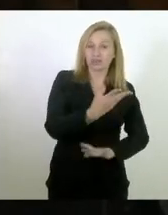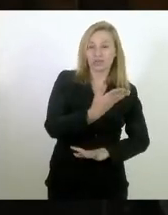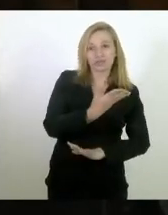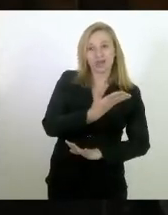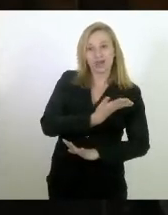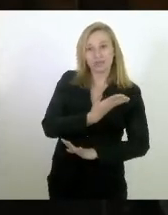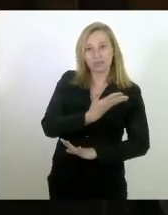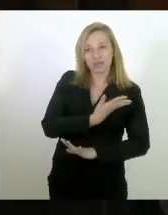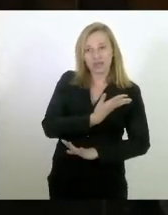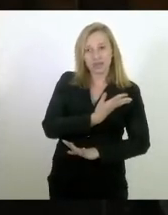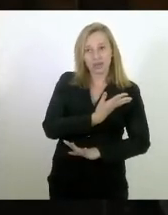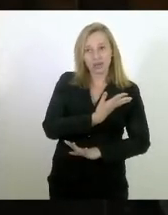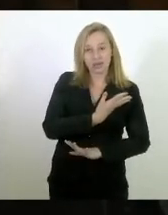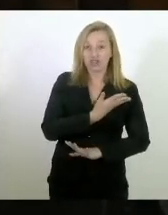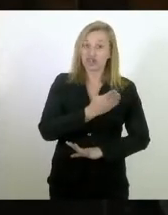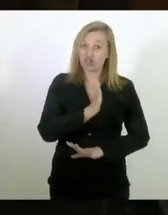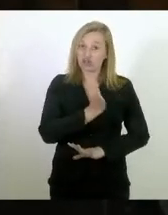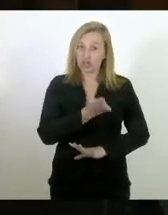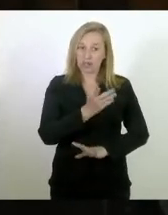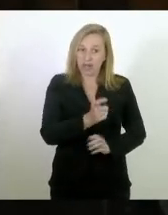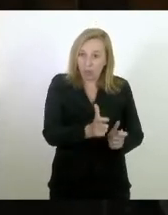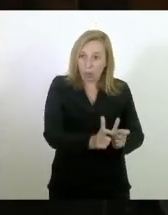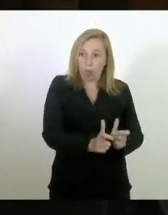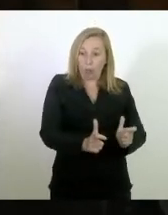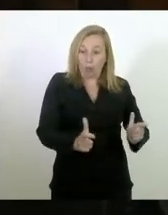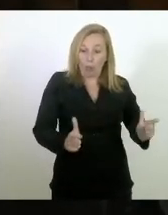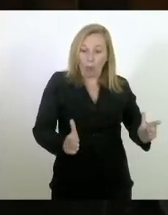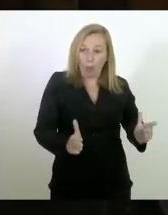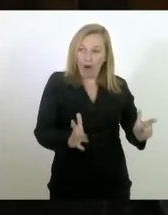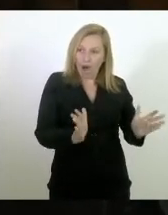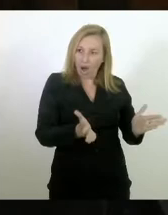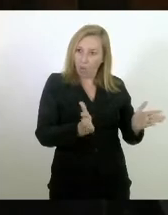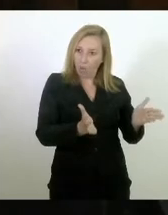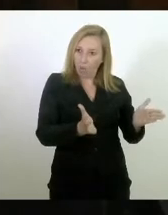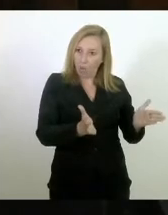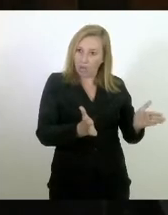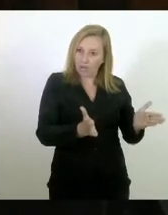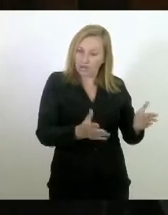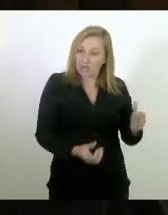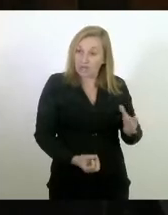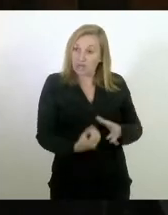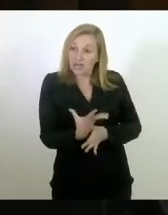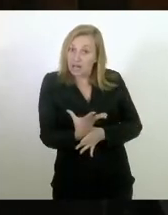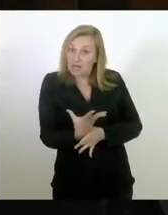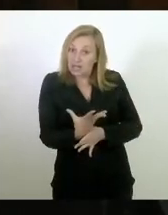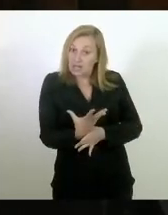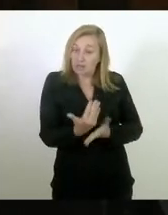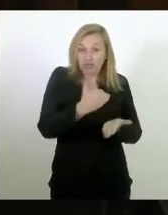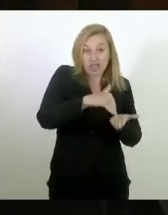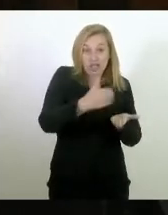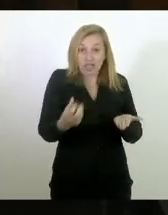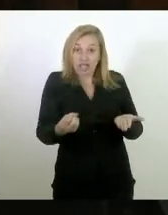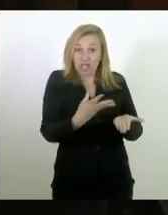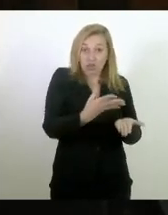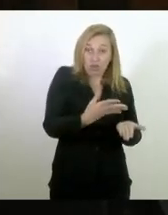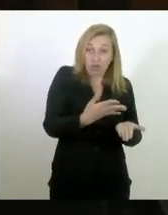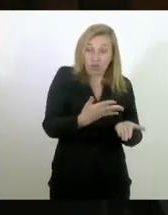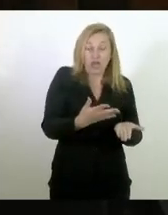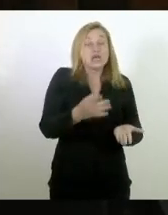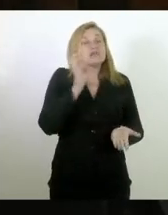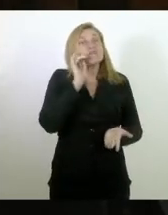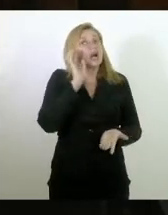já tá grande desde agora inclusive na criação de um criação de secretarias